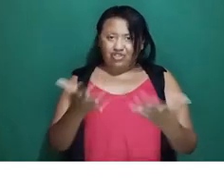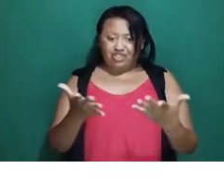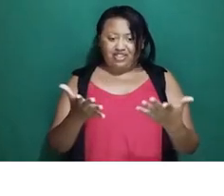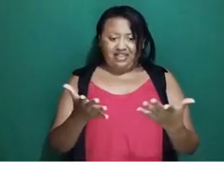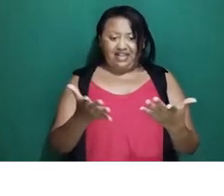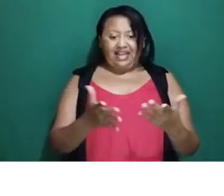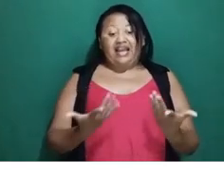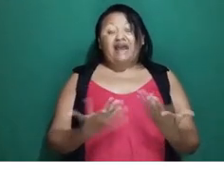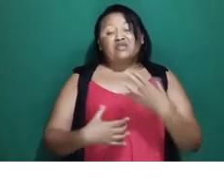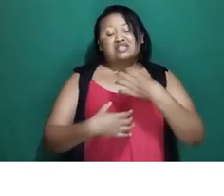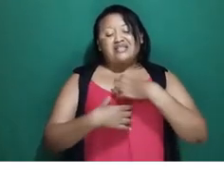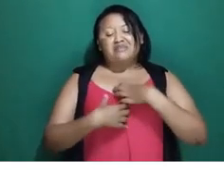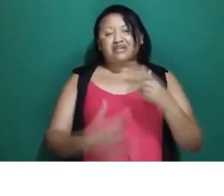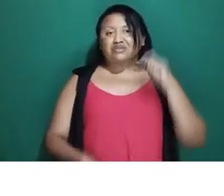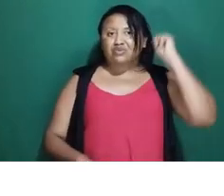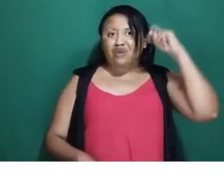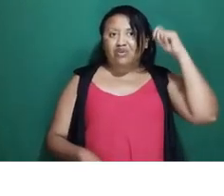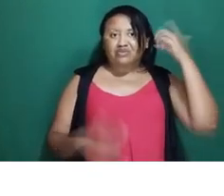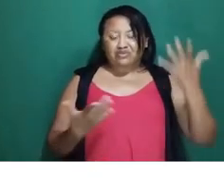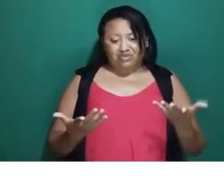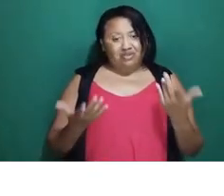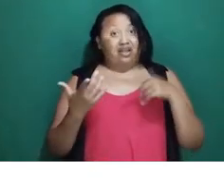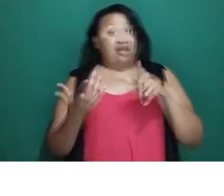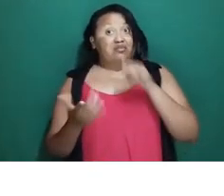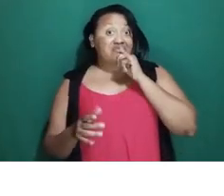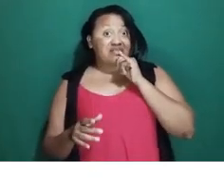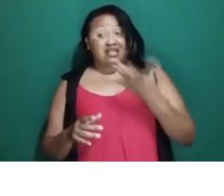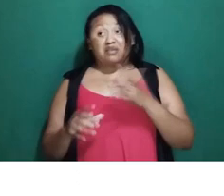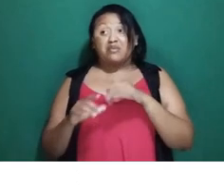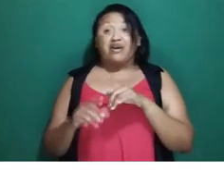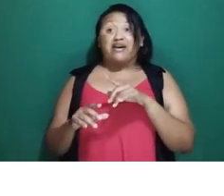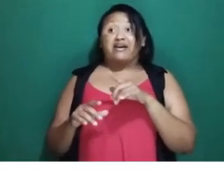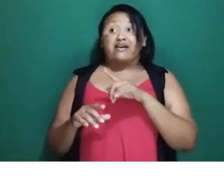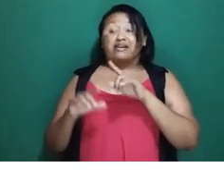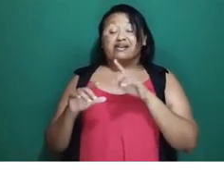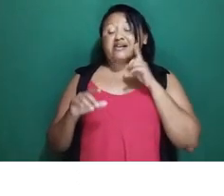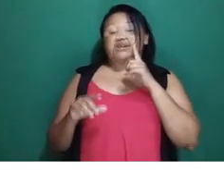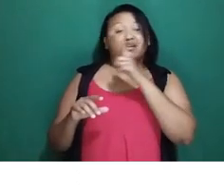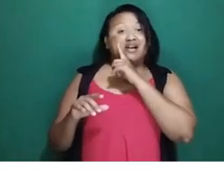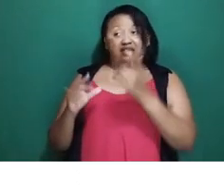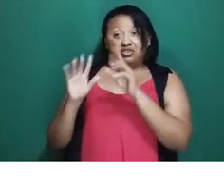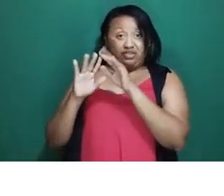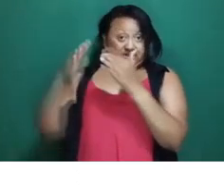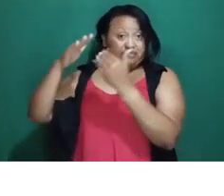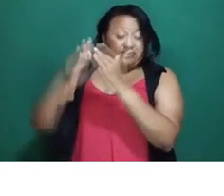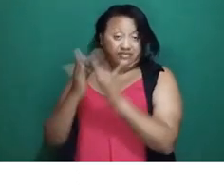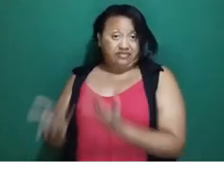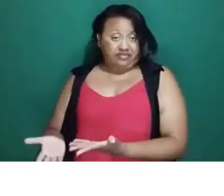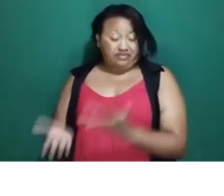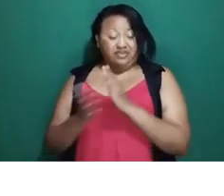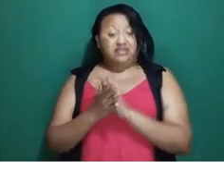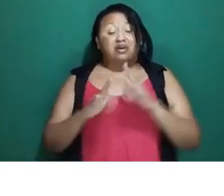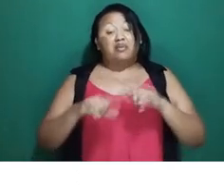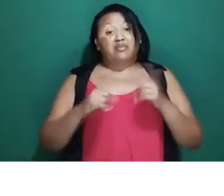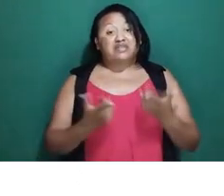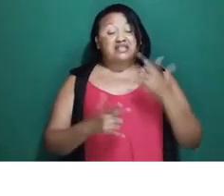e sentimentais do autor no caso da rede de fast-food letra B poética pois as linguagens verbal e